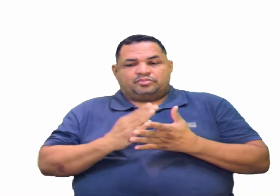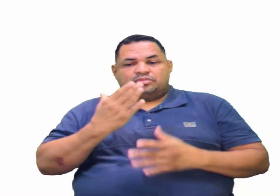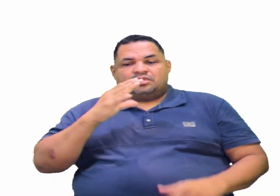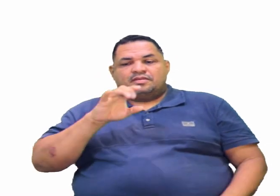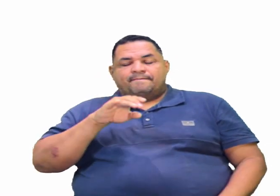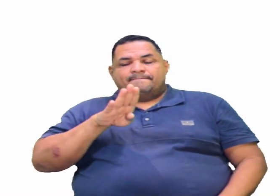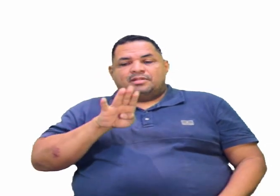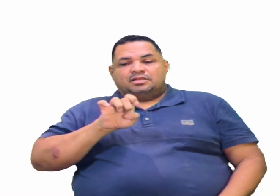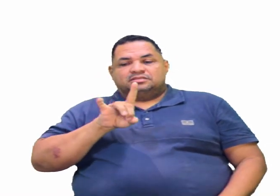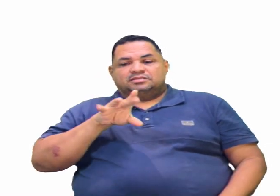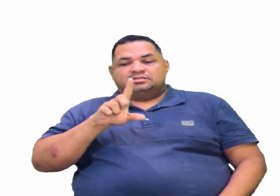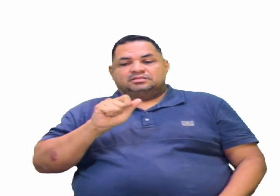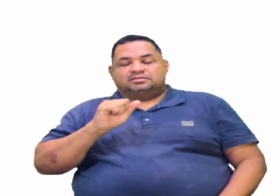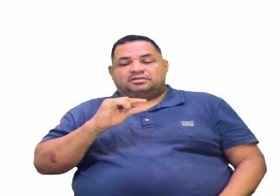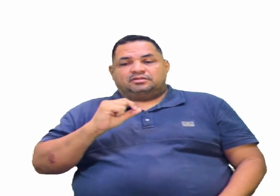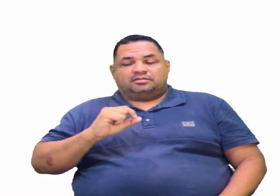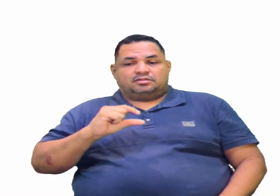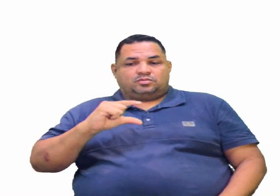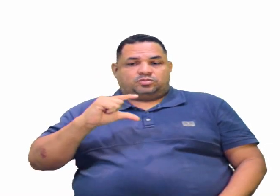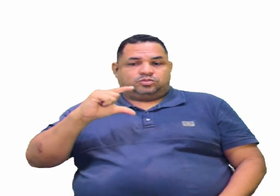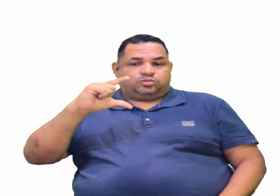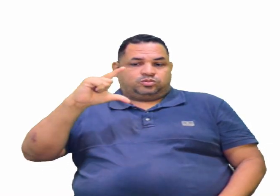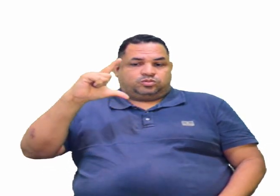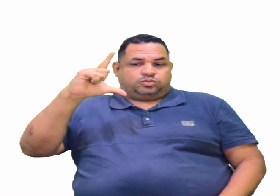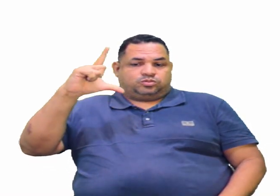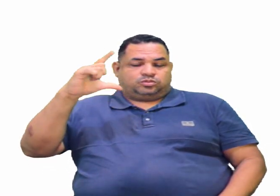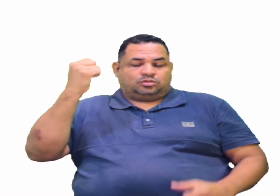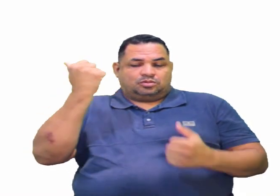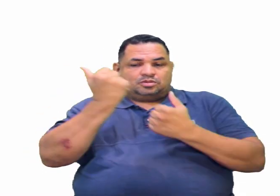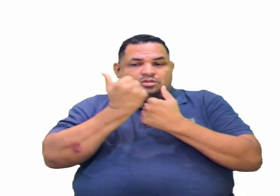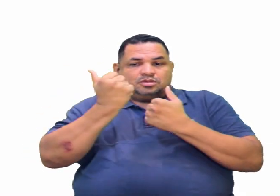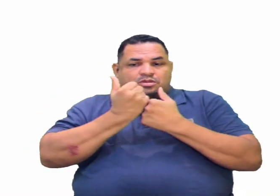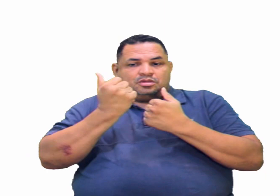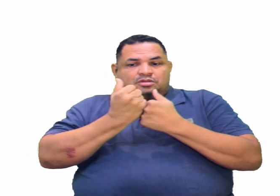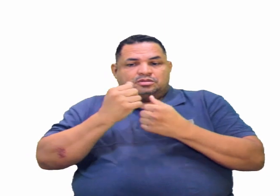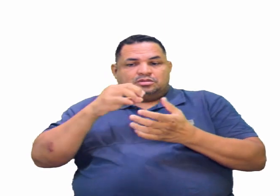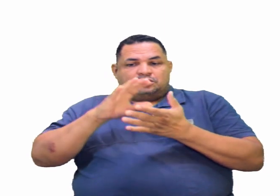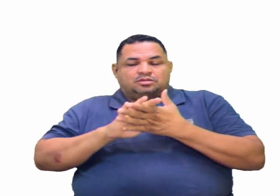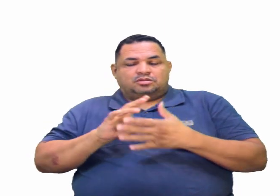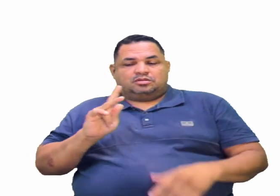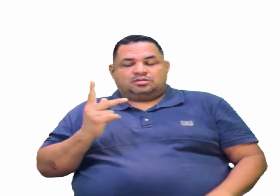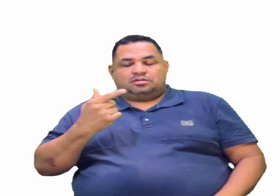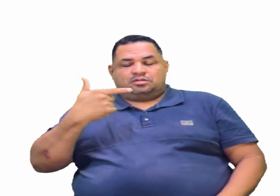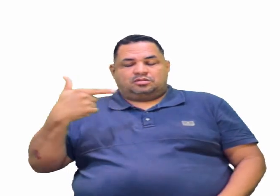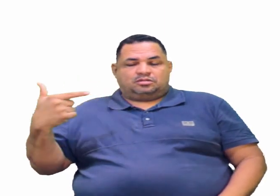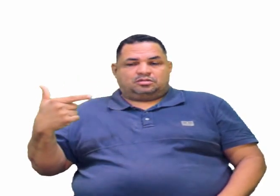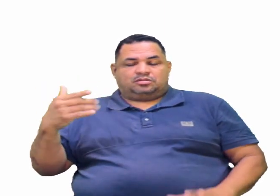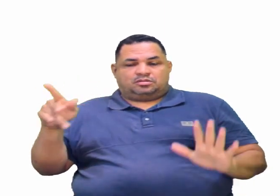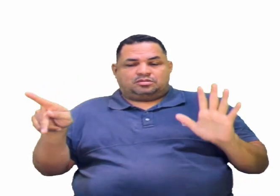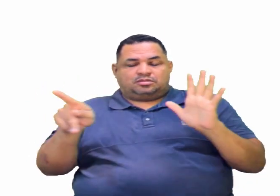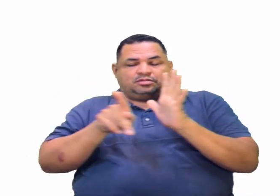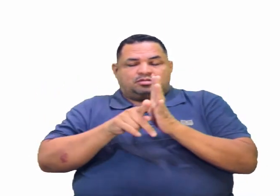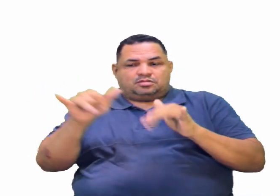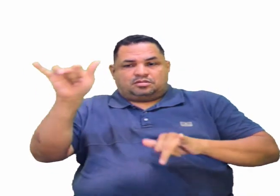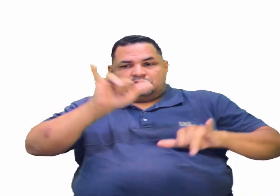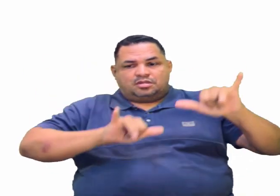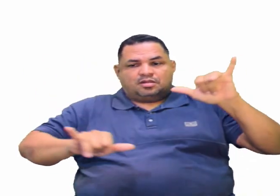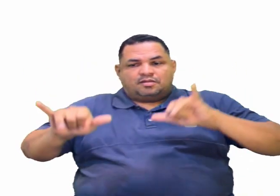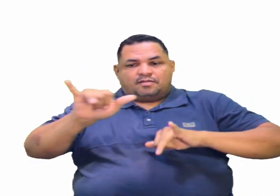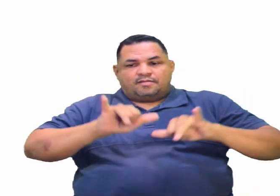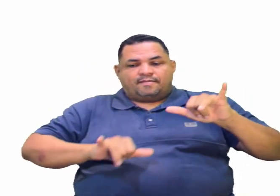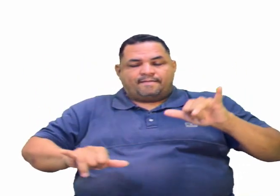basicidade que vai aumentando à medida com a substituição dos hidrogênios? Então aqui a propriedade